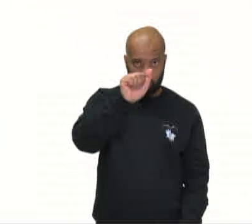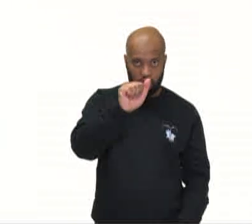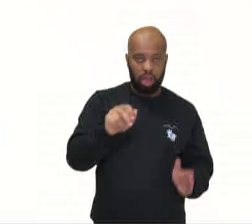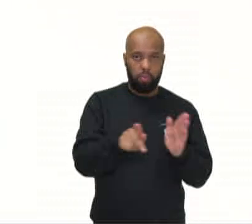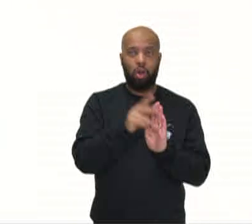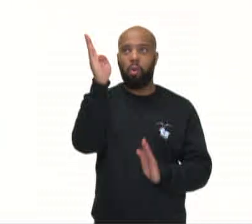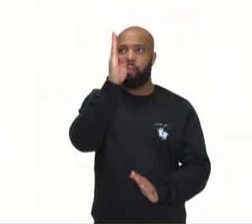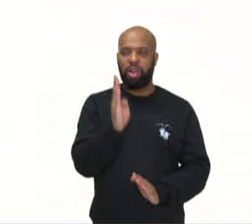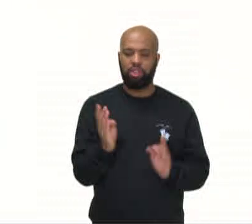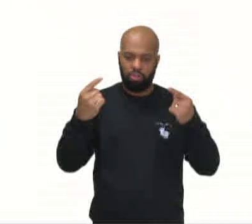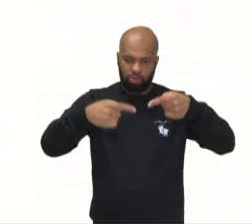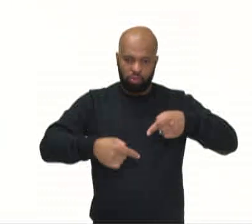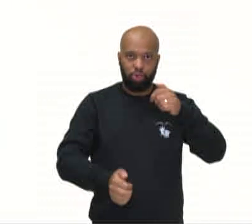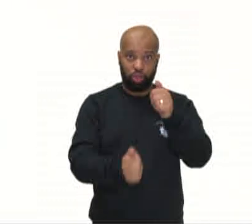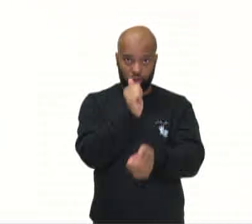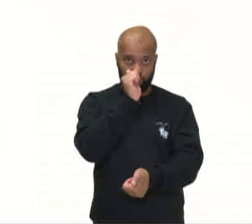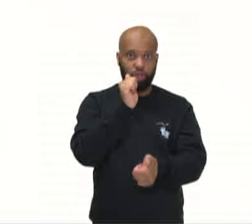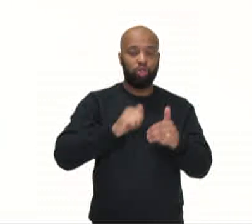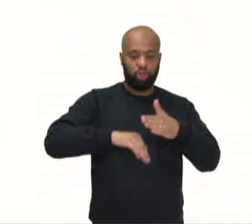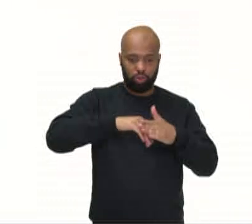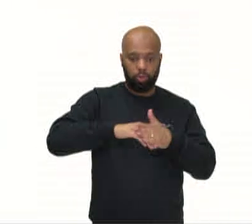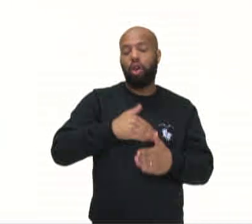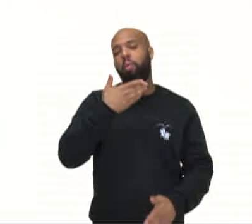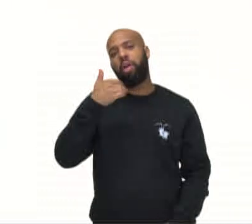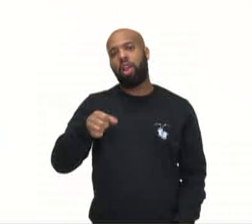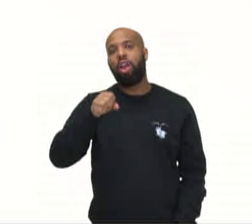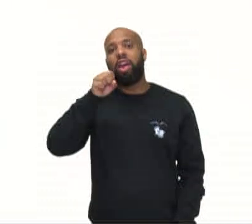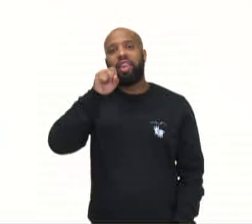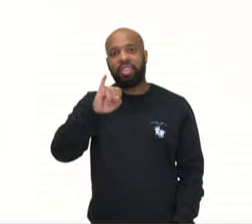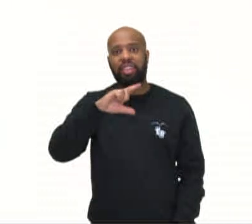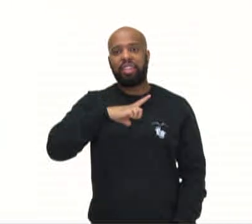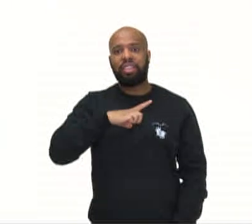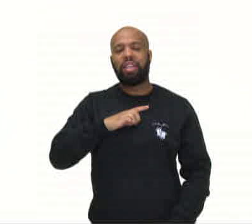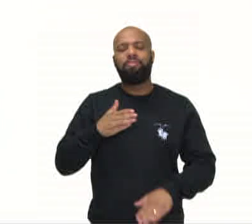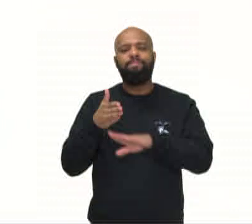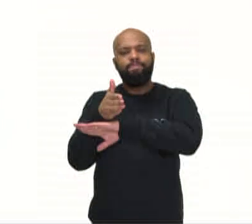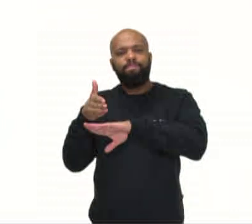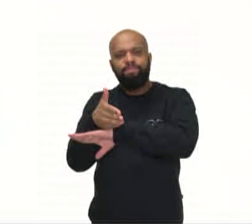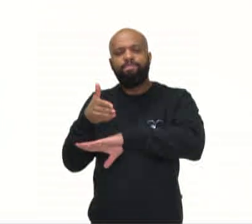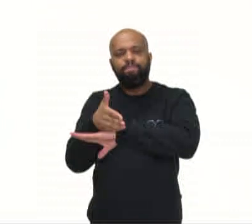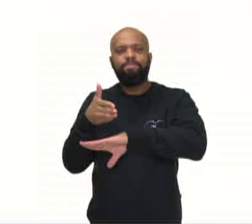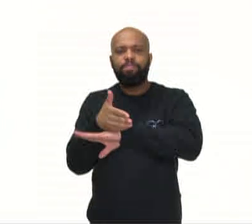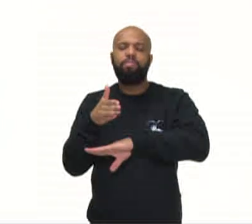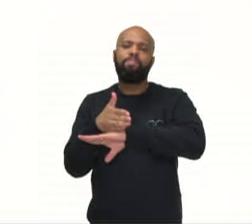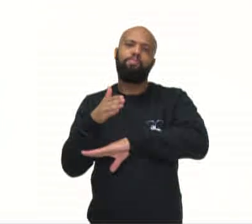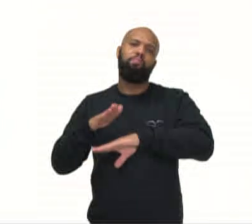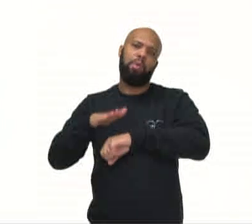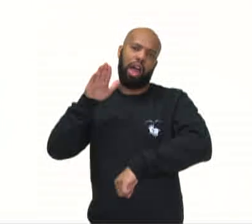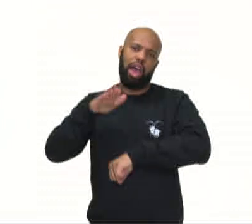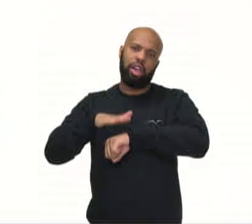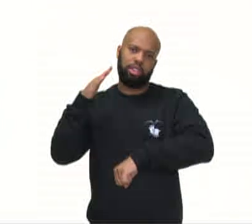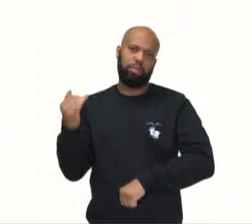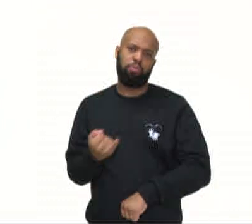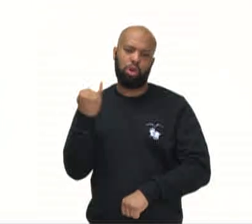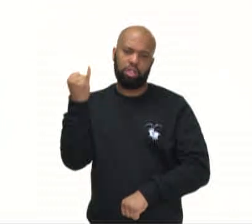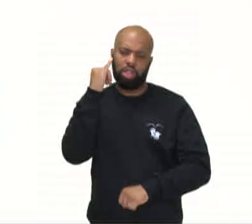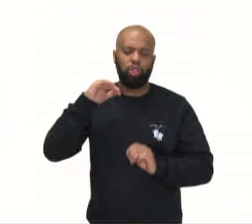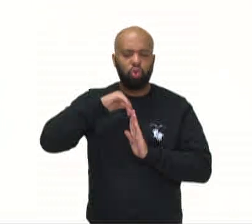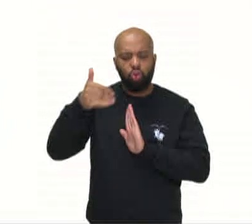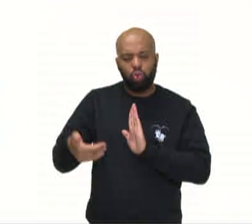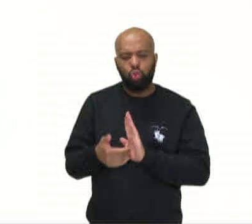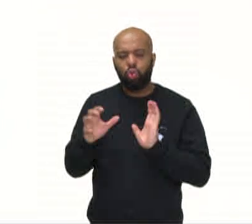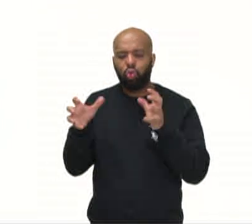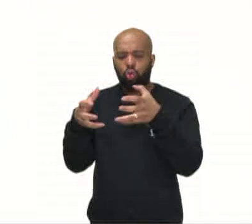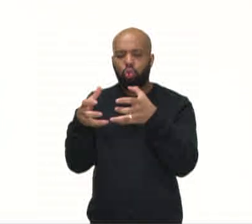Campeonato Brasileiro seria melhor se houvesse a participação frequente de toda a equipe do